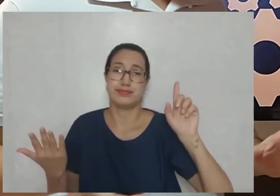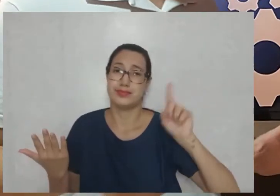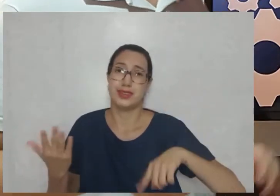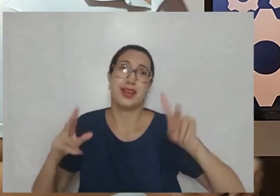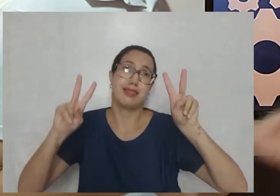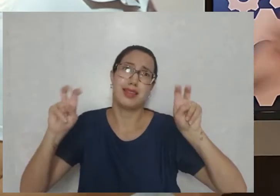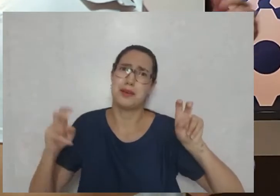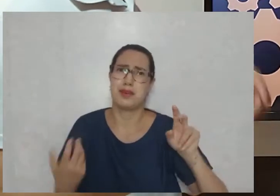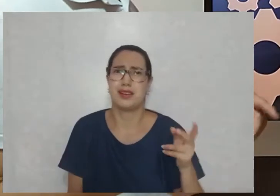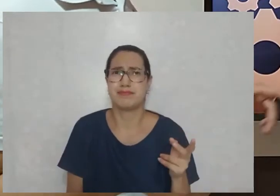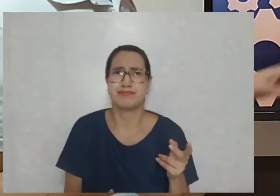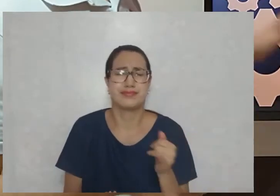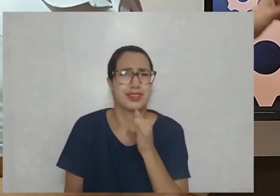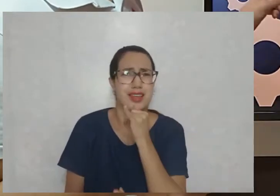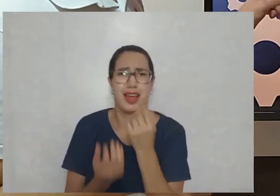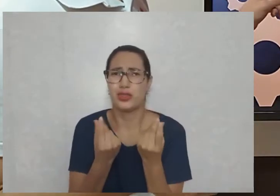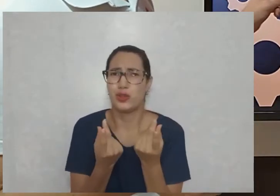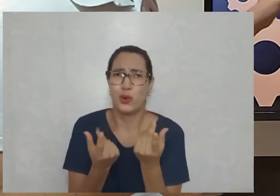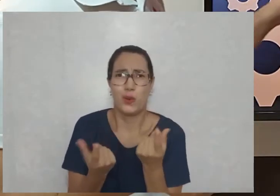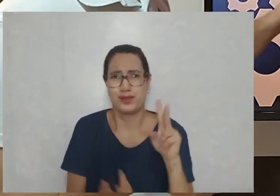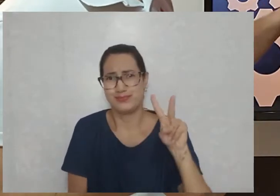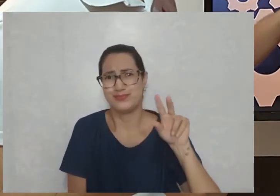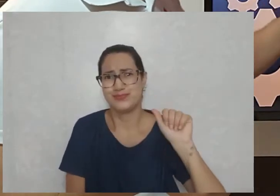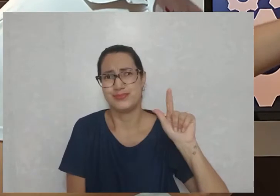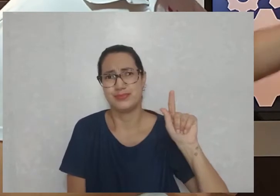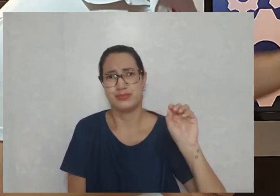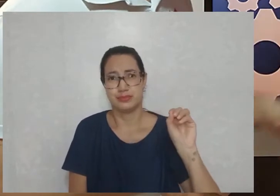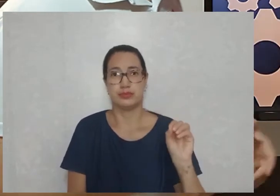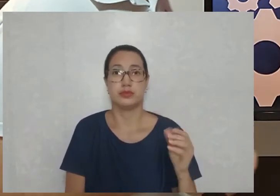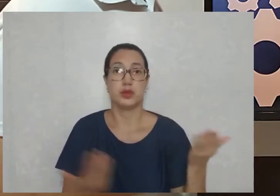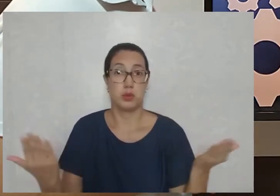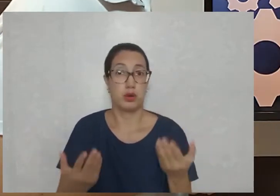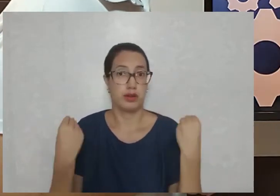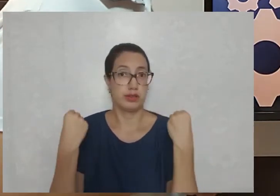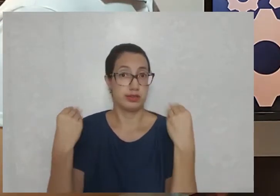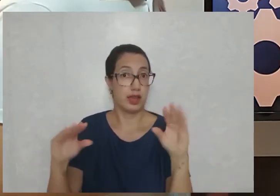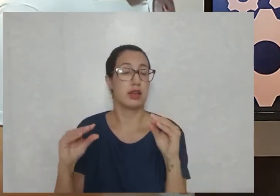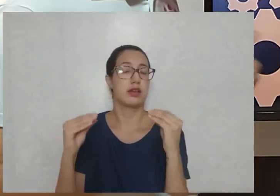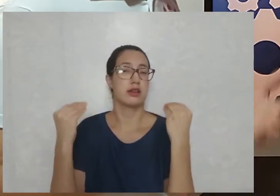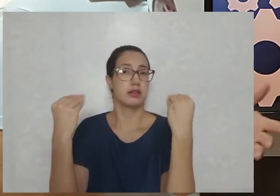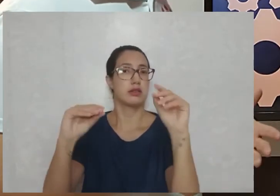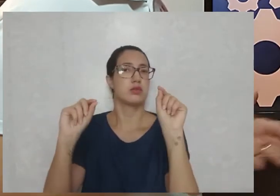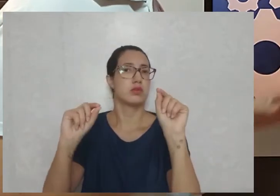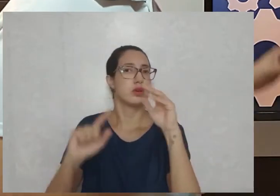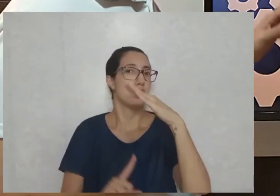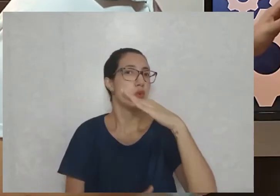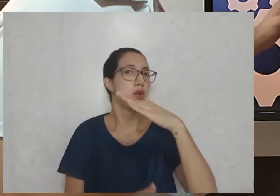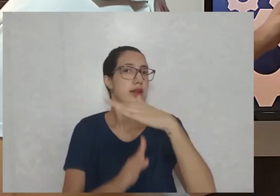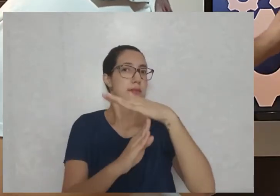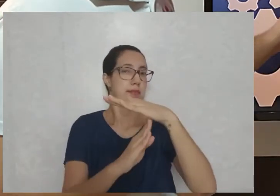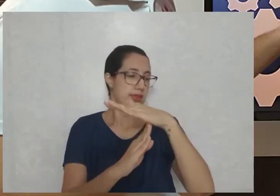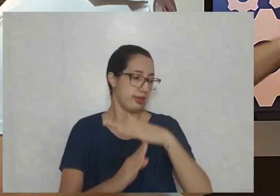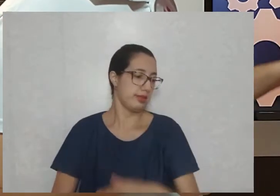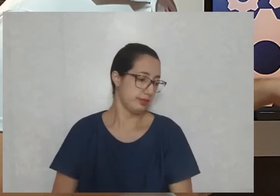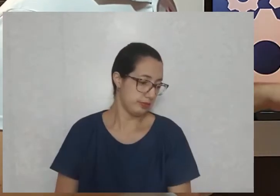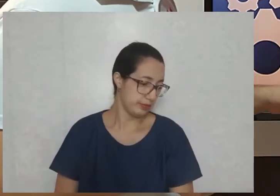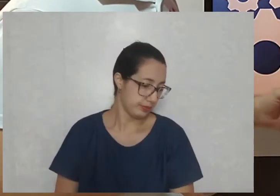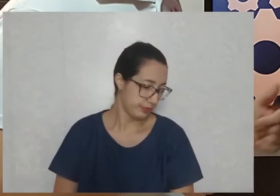coisa vaga. Então o que é que a gente vai fazer agora? Vai colocar limites para o sujeito e para o objeto. Aí o que é que eu vou fazer aqui? Eu vou fazer uso